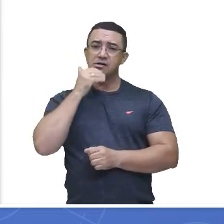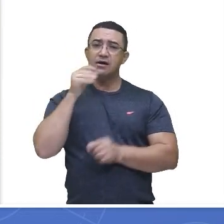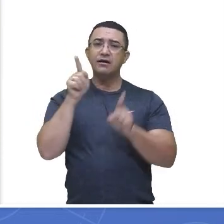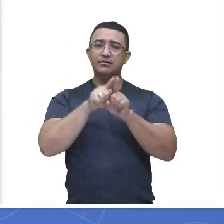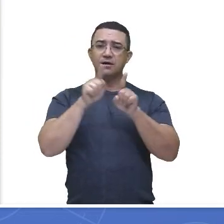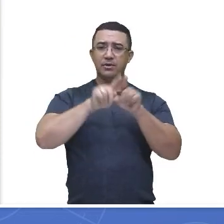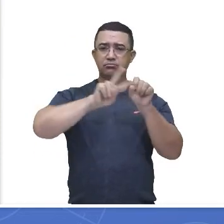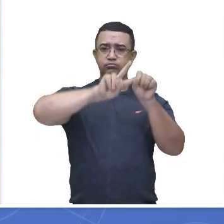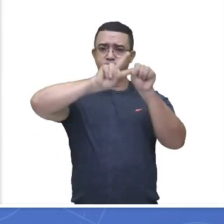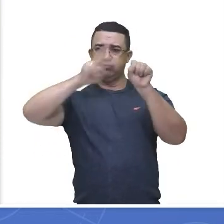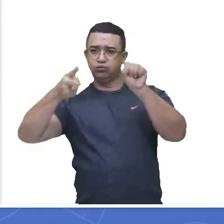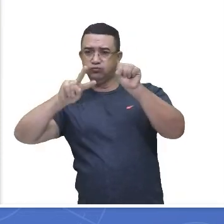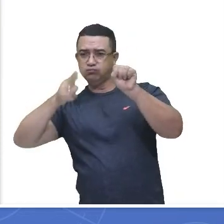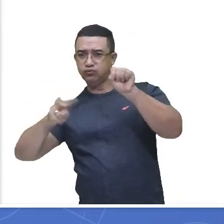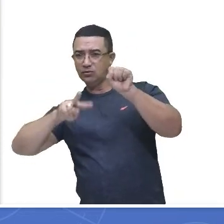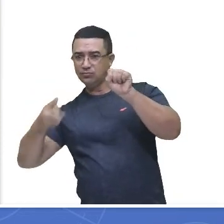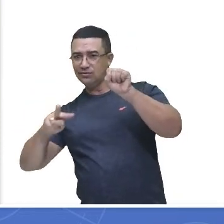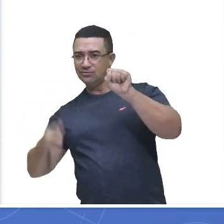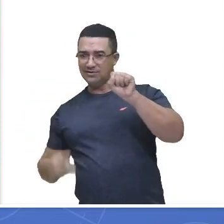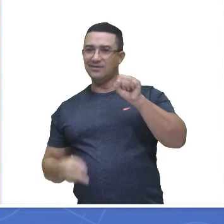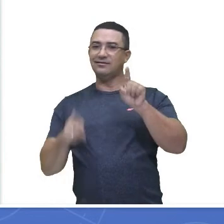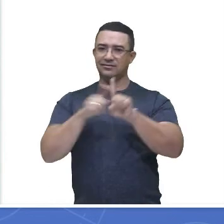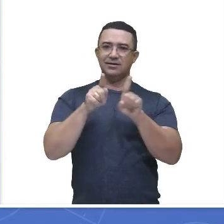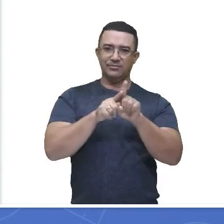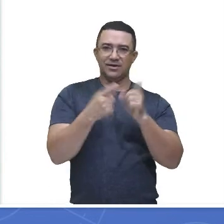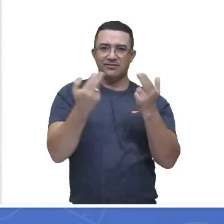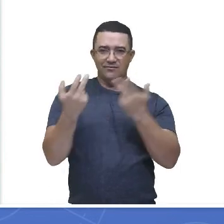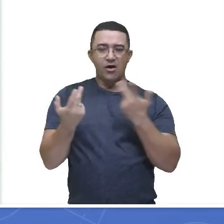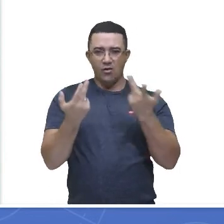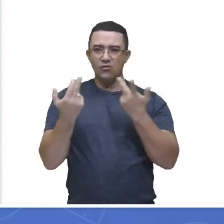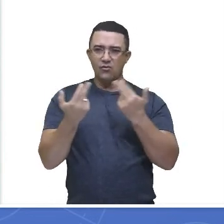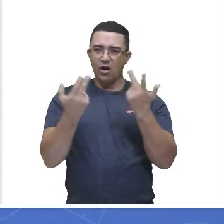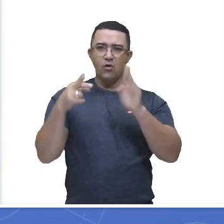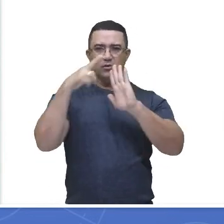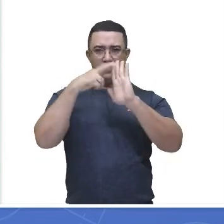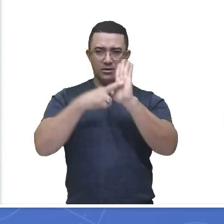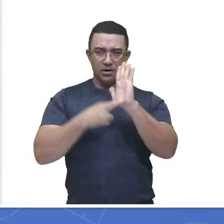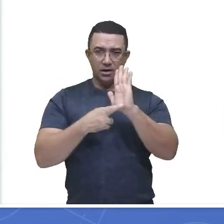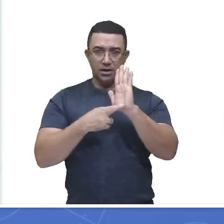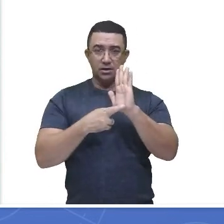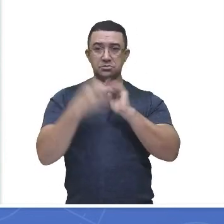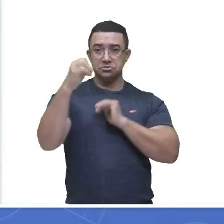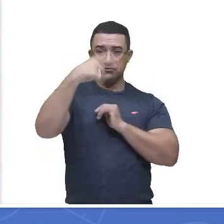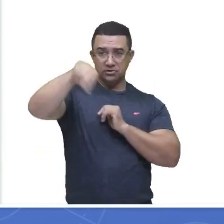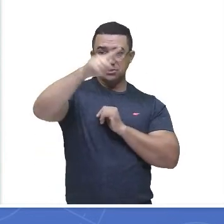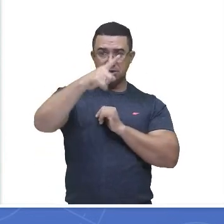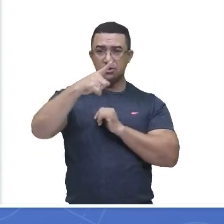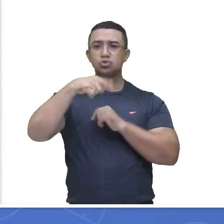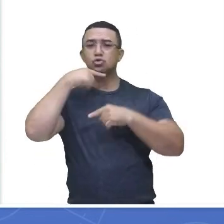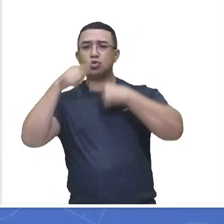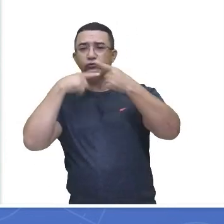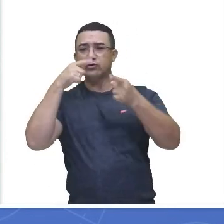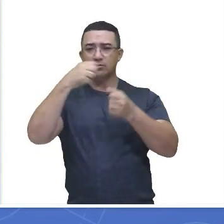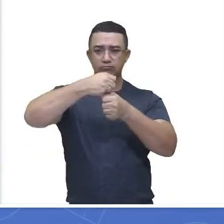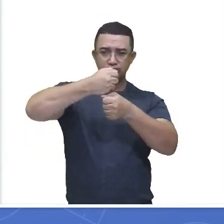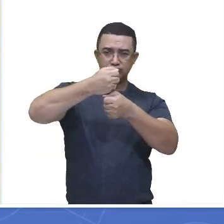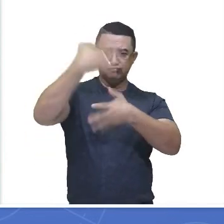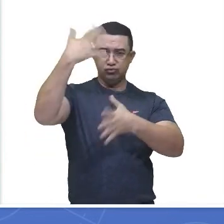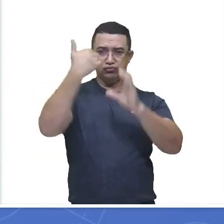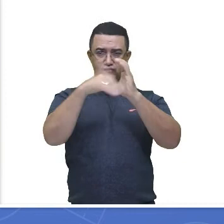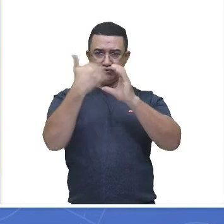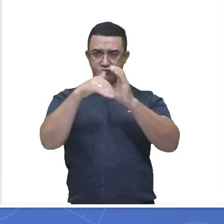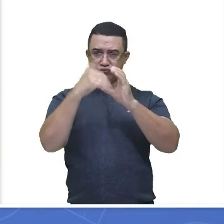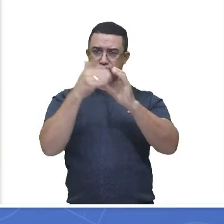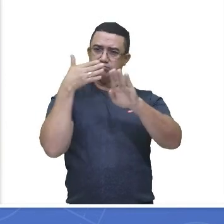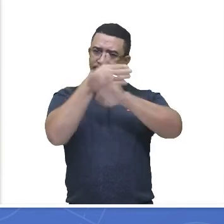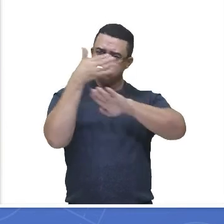irregularidade e conjugar o verbo preferir. Dúvidas, fiquem à vontade de perguntar aí no chat, tá bom? E participem aí